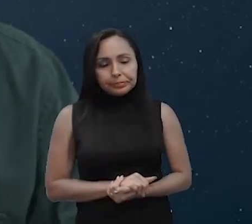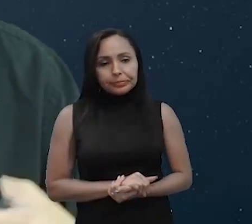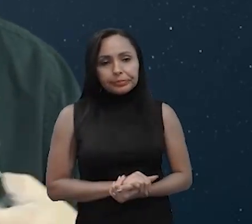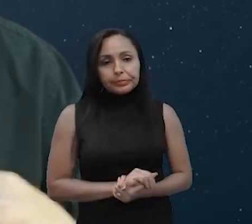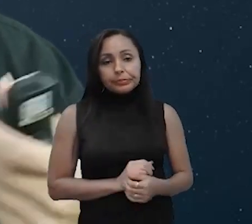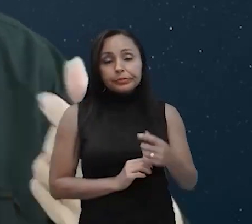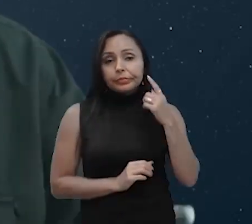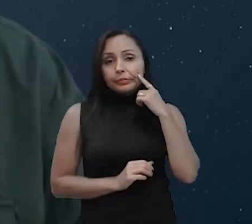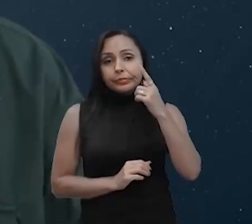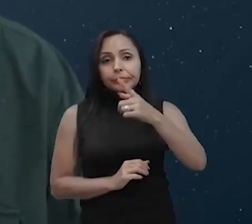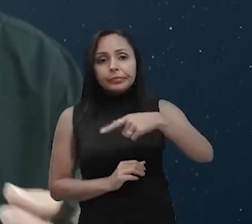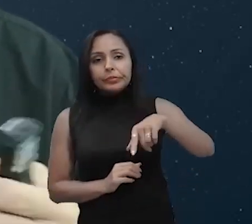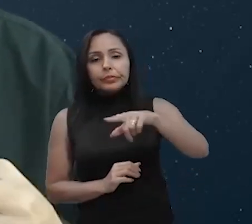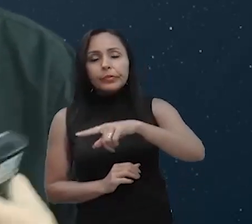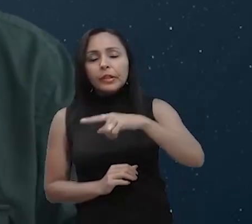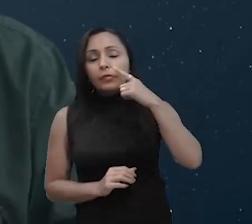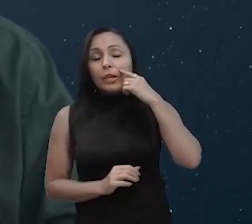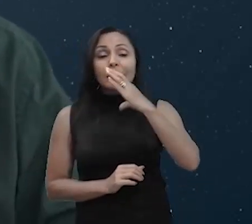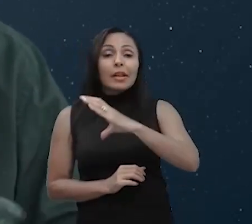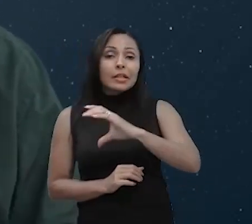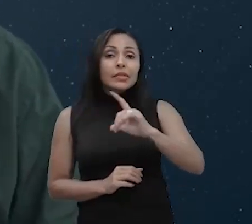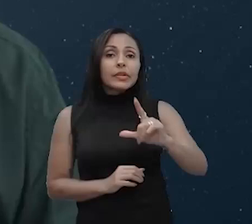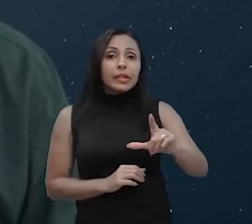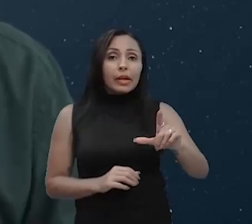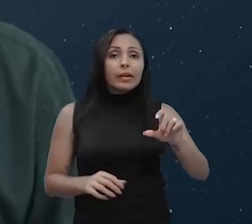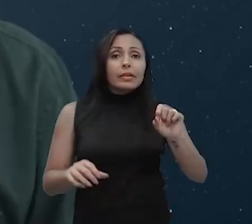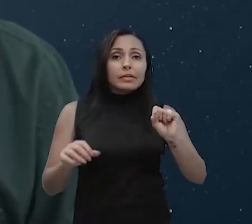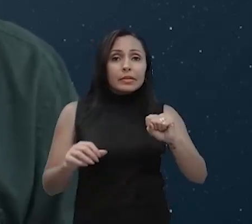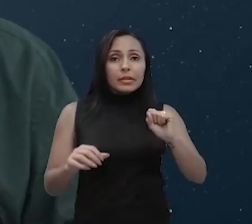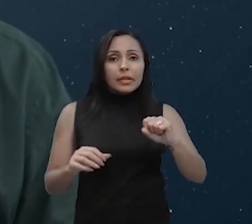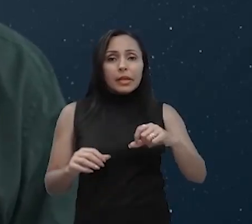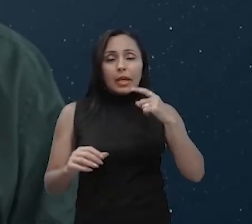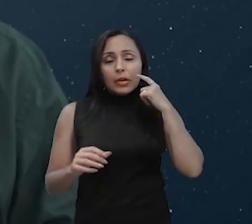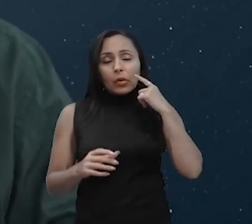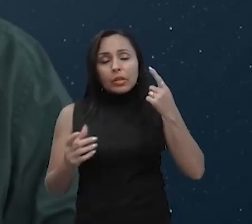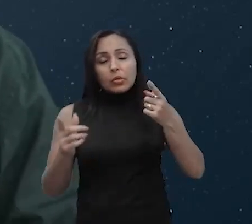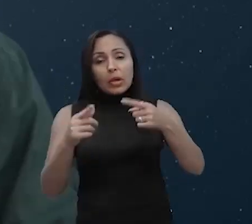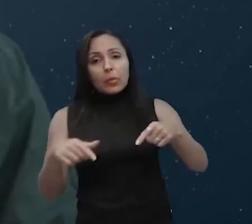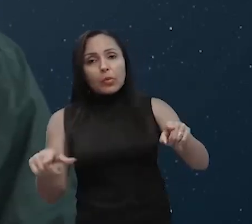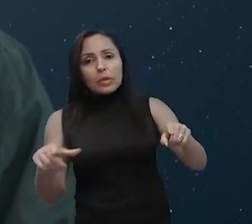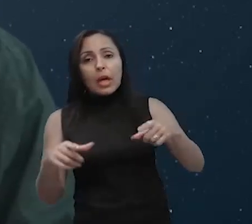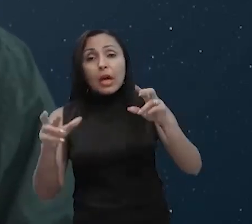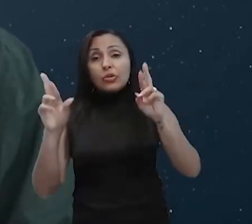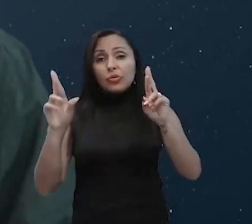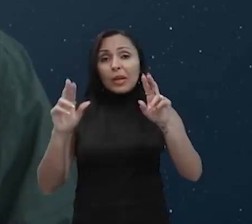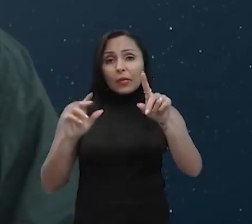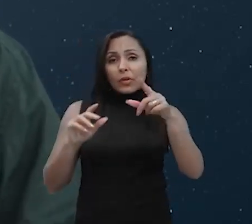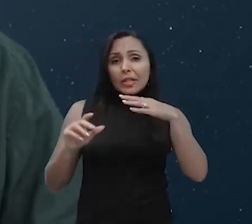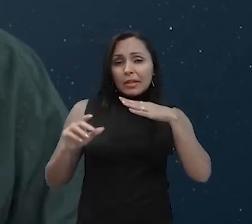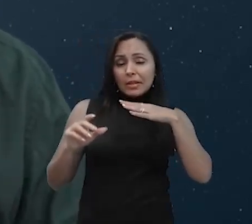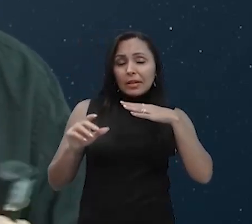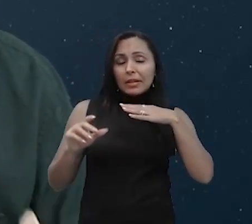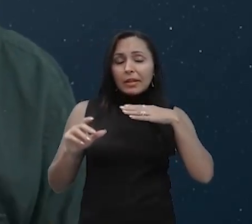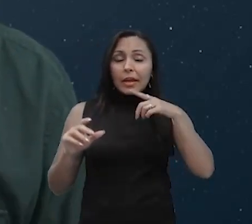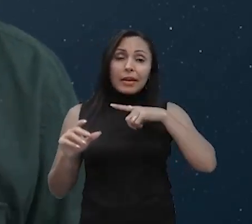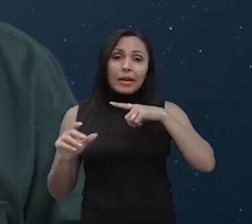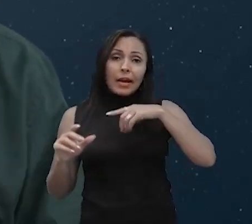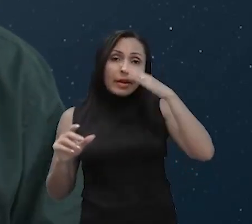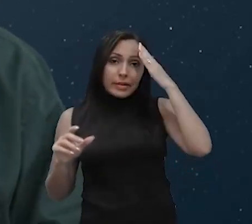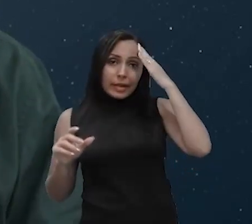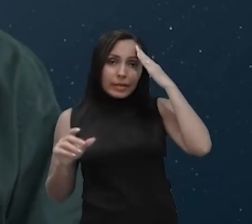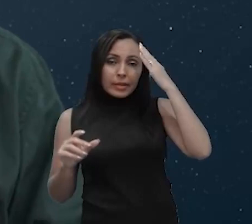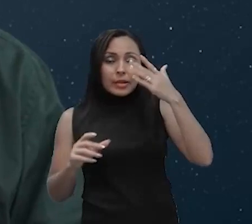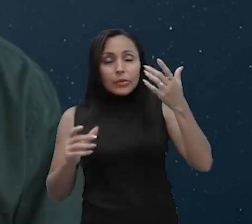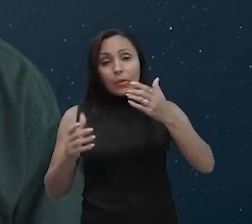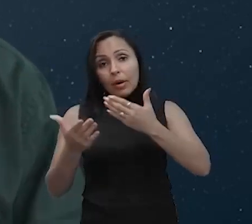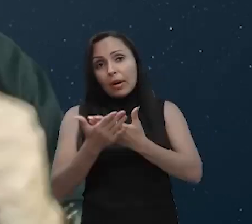são aquilo que vai classificar a questão das notas musicais. Eu espero que você tenha entendido essa aula de hoje. Caso você não tenha,